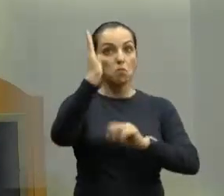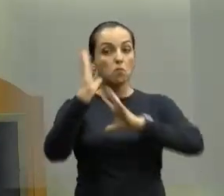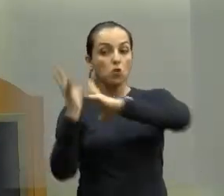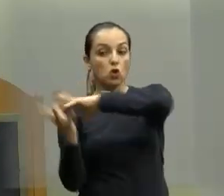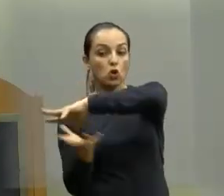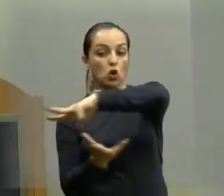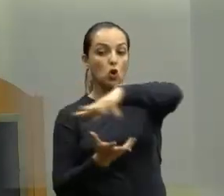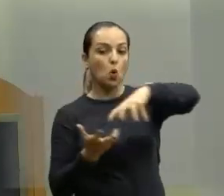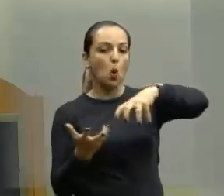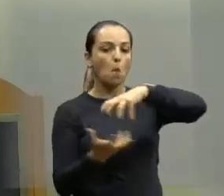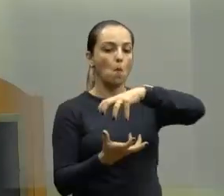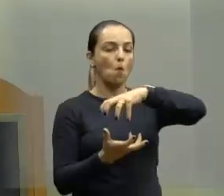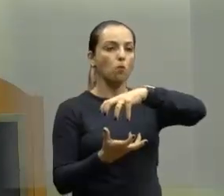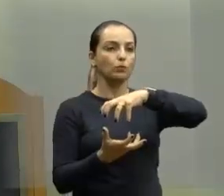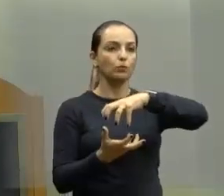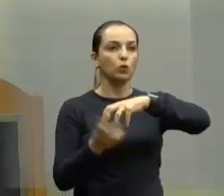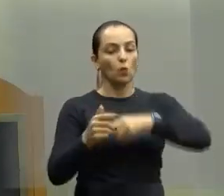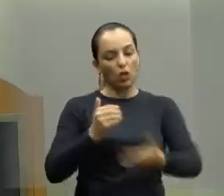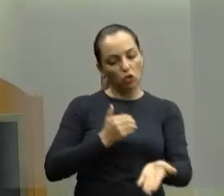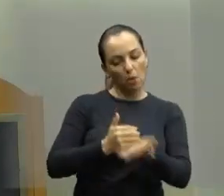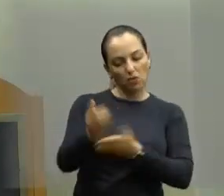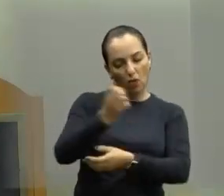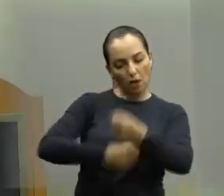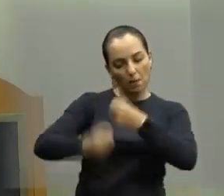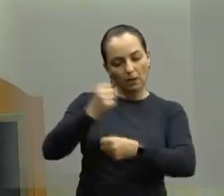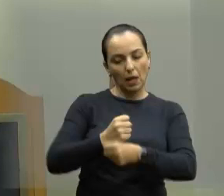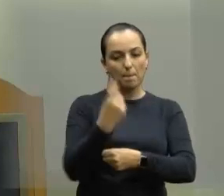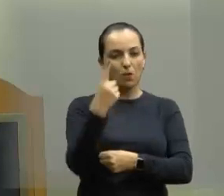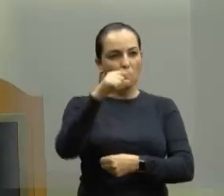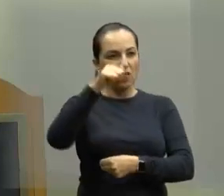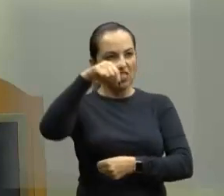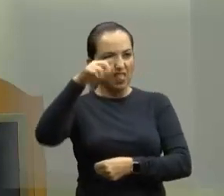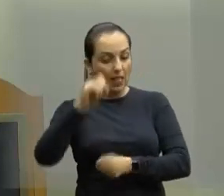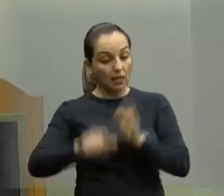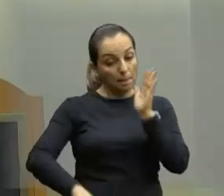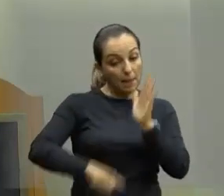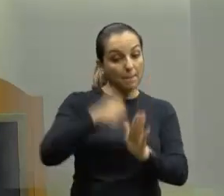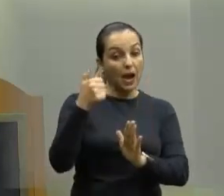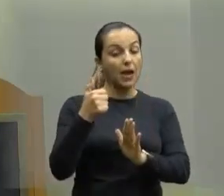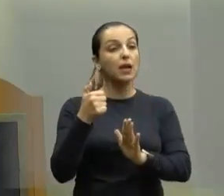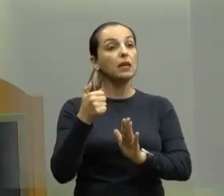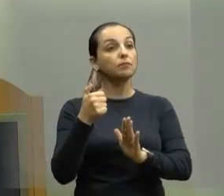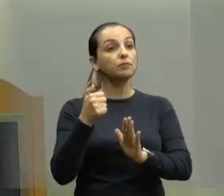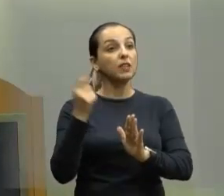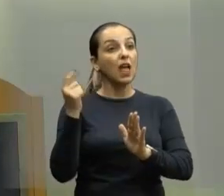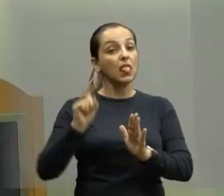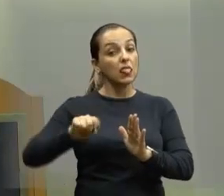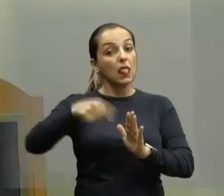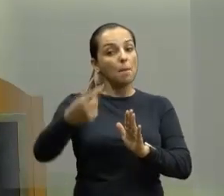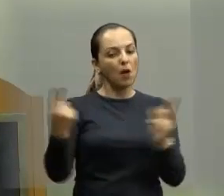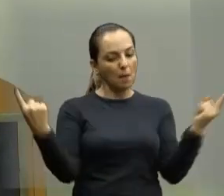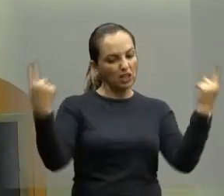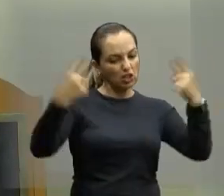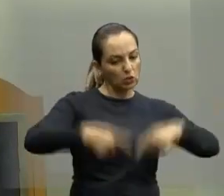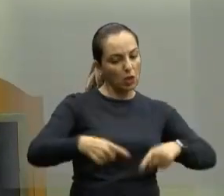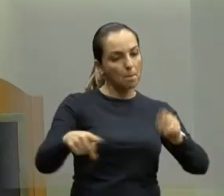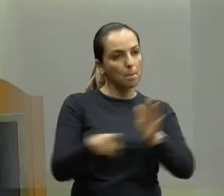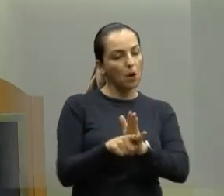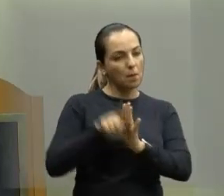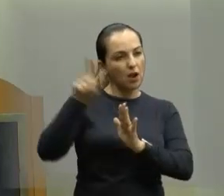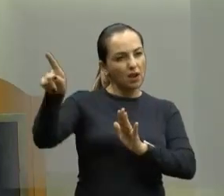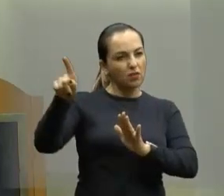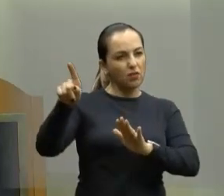a parada ela se inicia em 1970 quando teve sua primeira edição após um conflito de revolução em Nova York